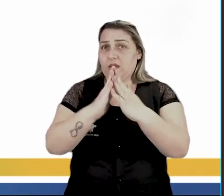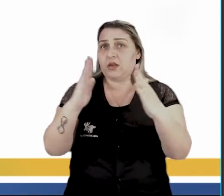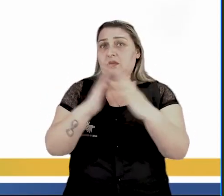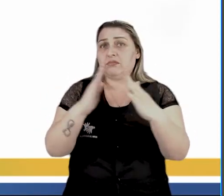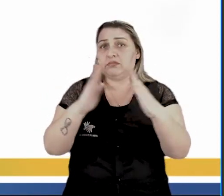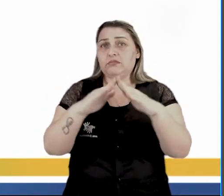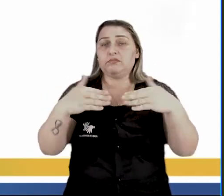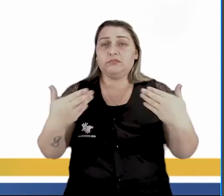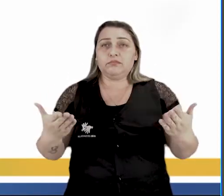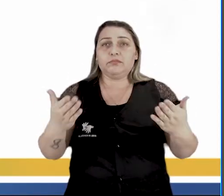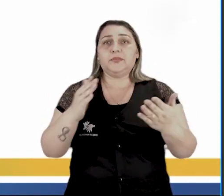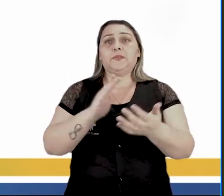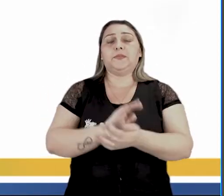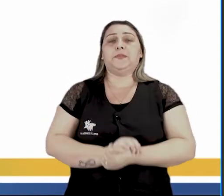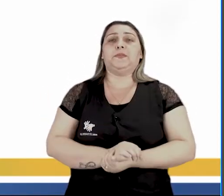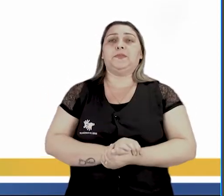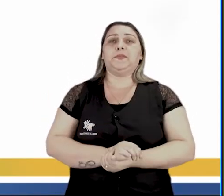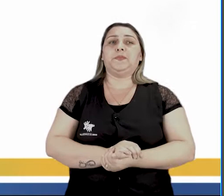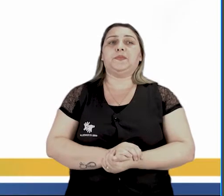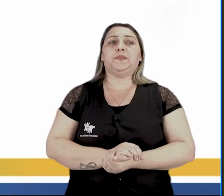casa.